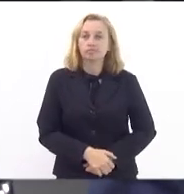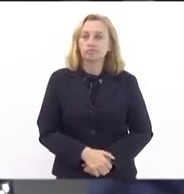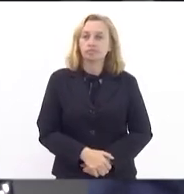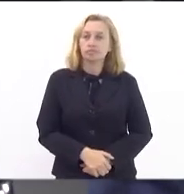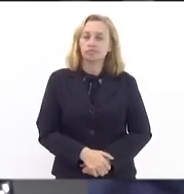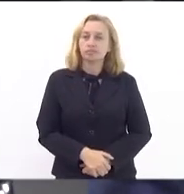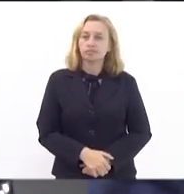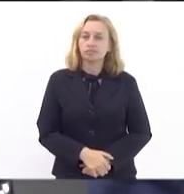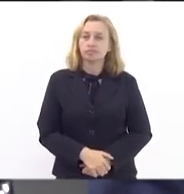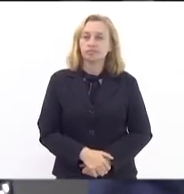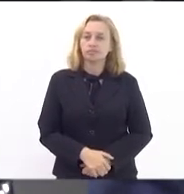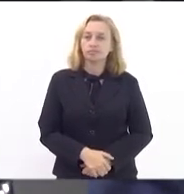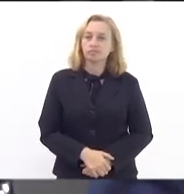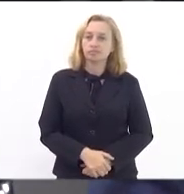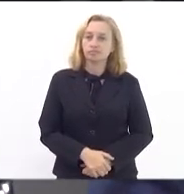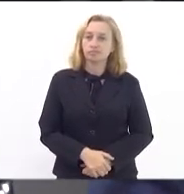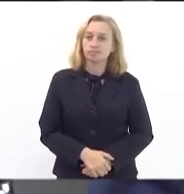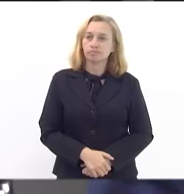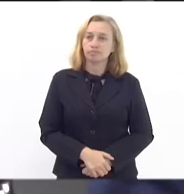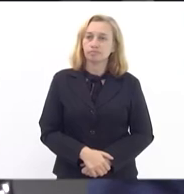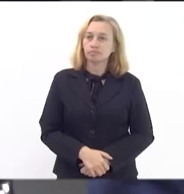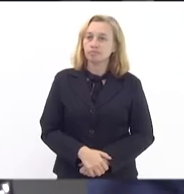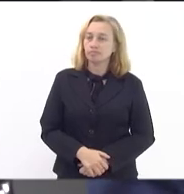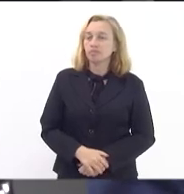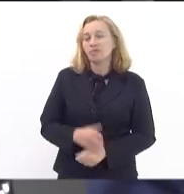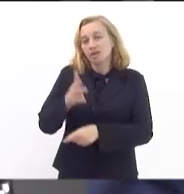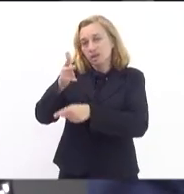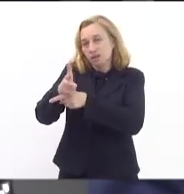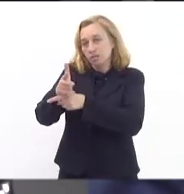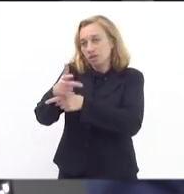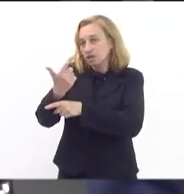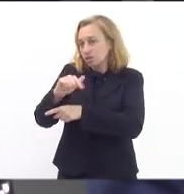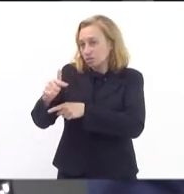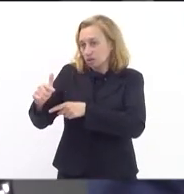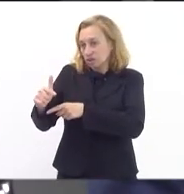E aí e aquelas que não tem